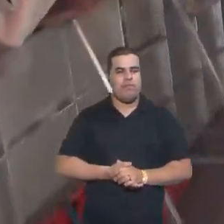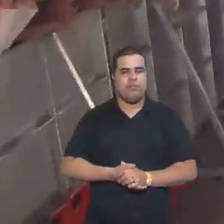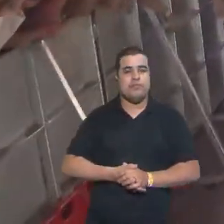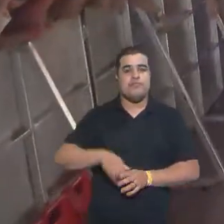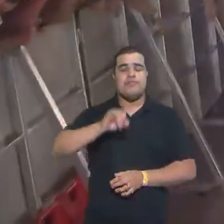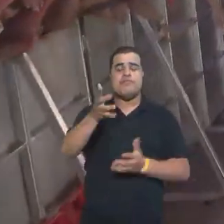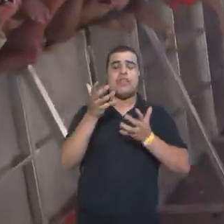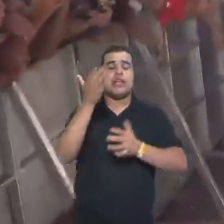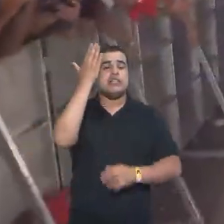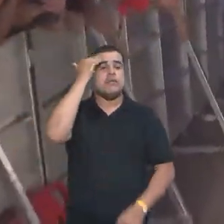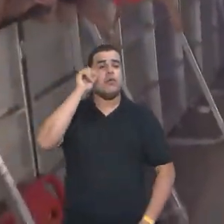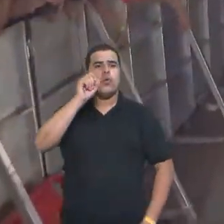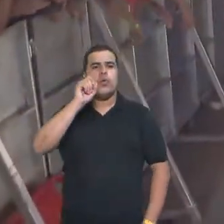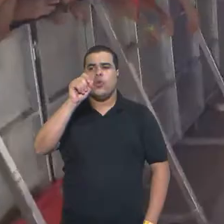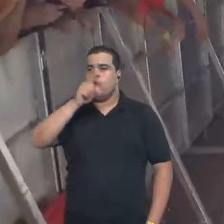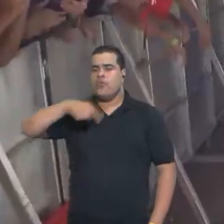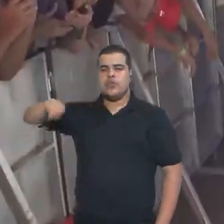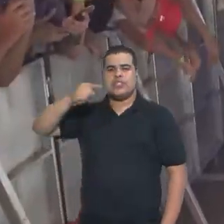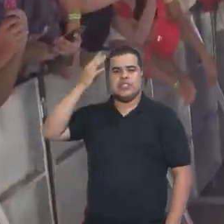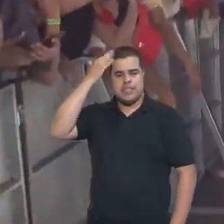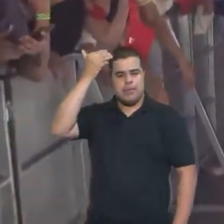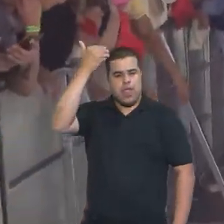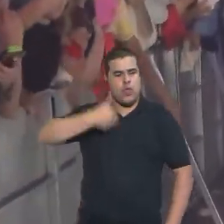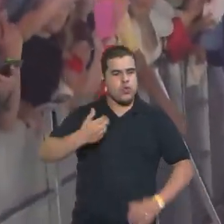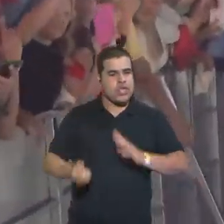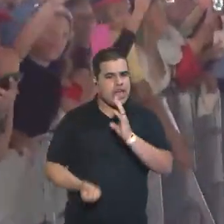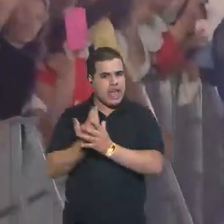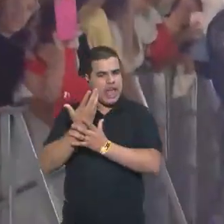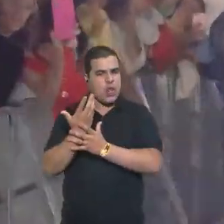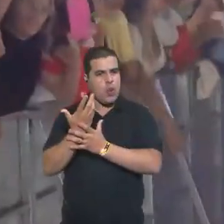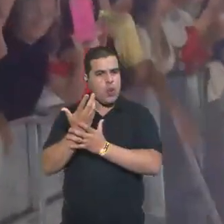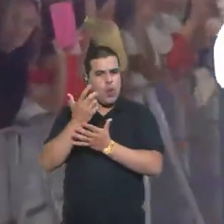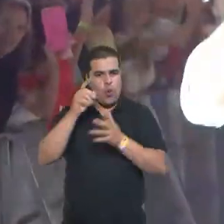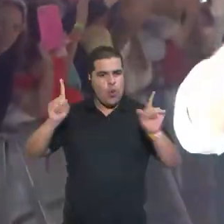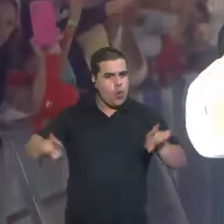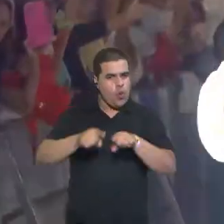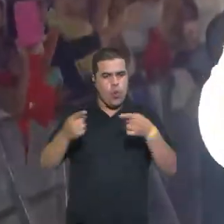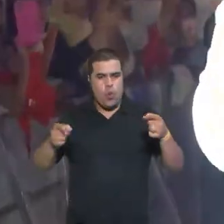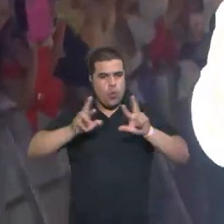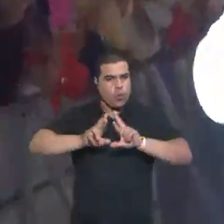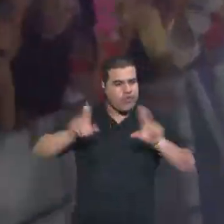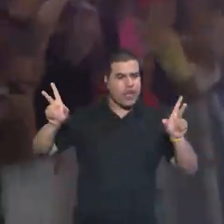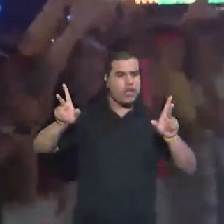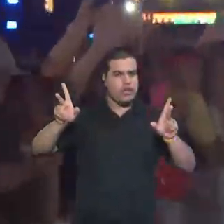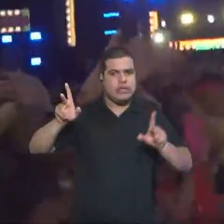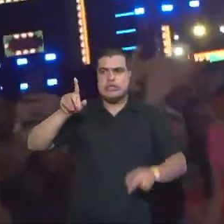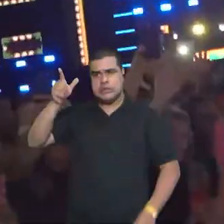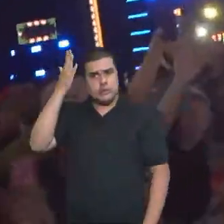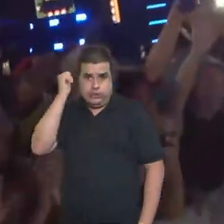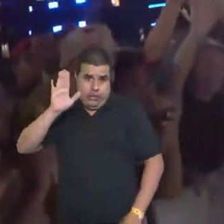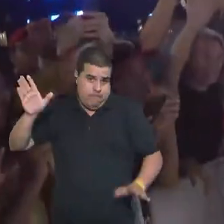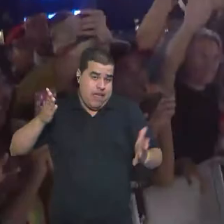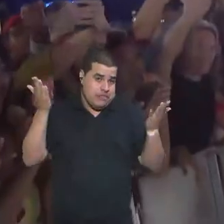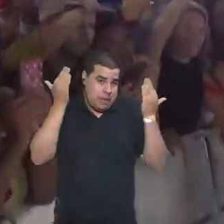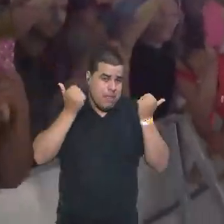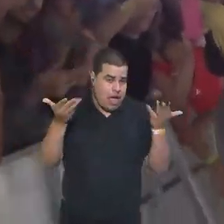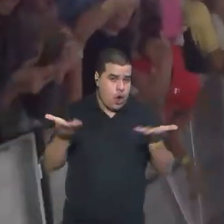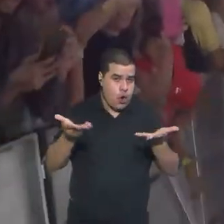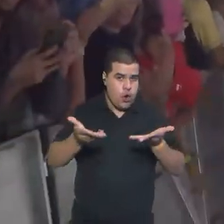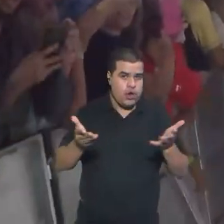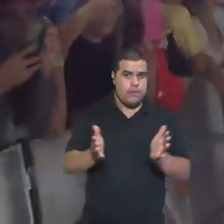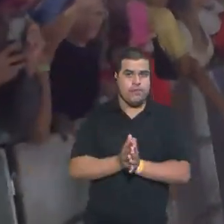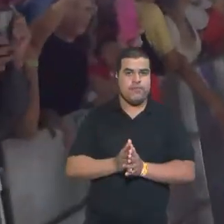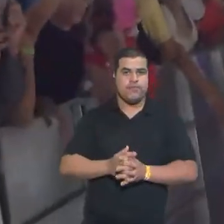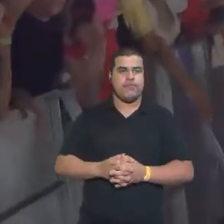eu só quero saber o seguinte quem é que sabe que eu sou compositor levanta a mão se não sabe vai saber agora eu